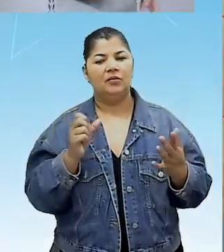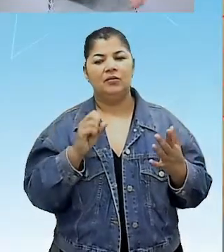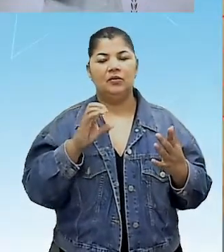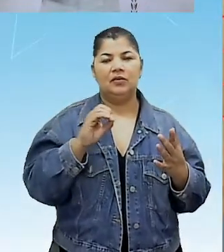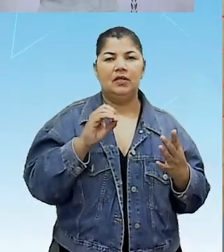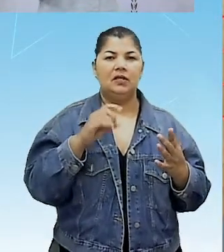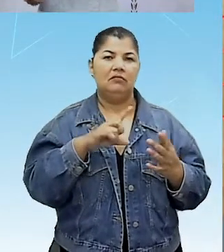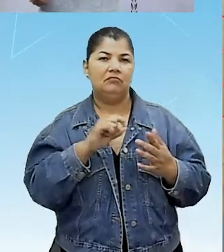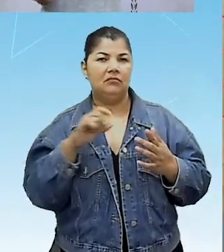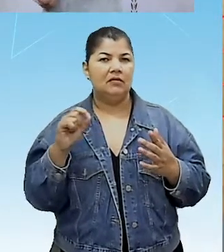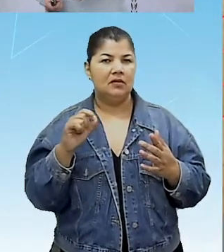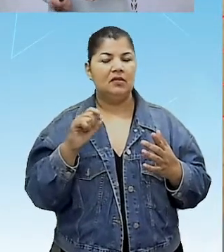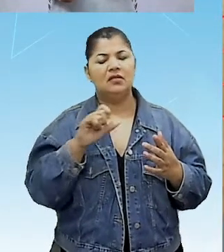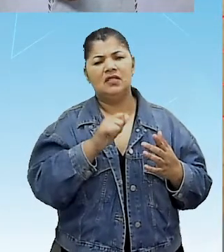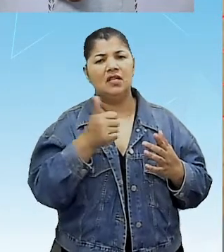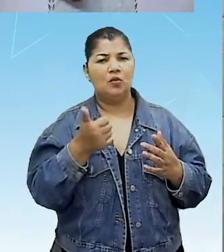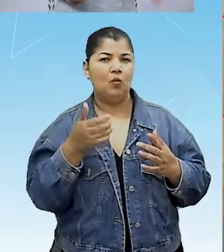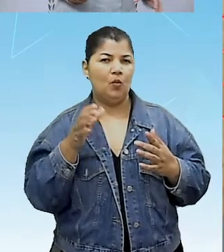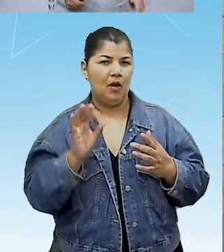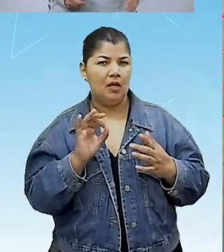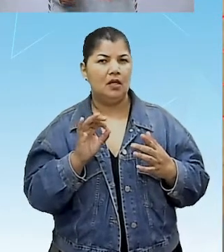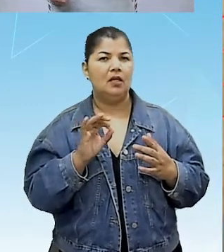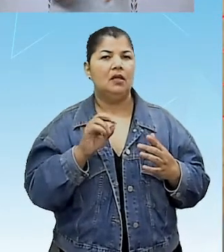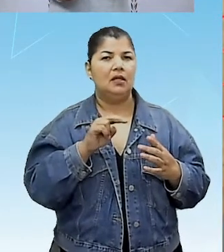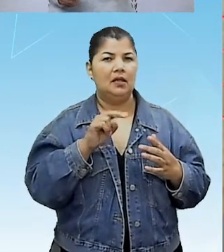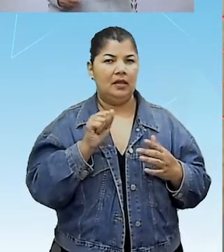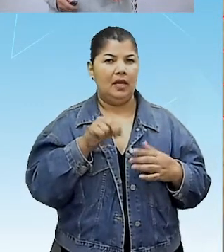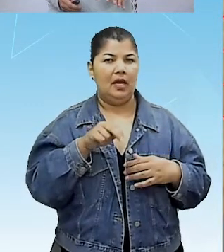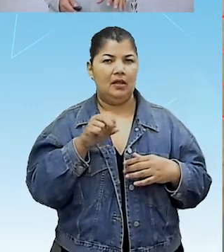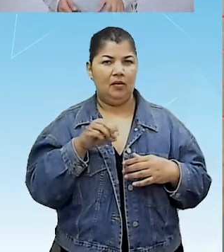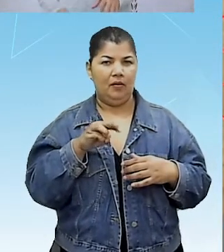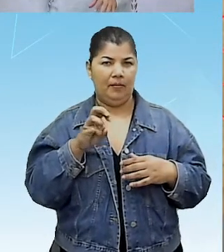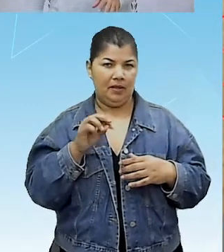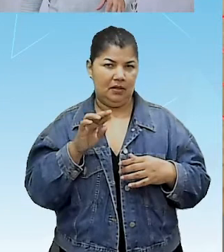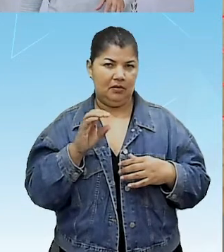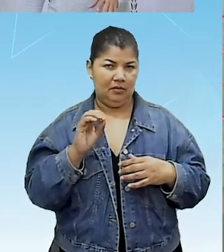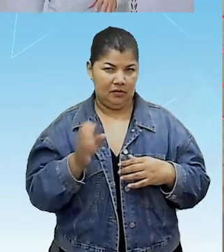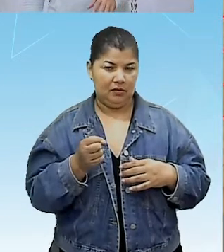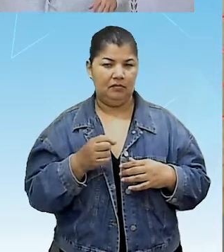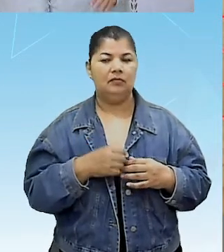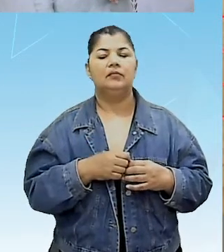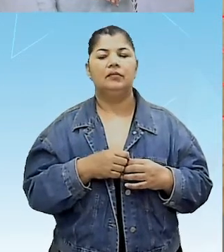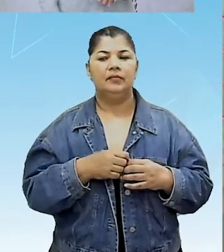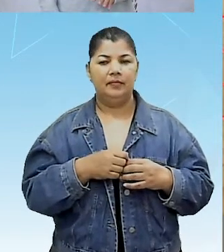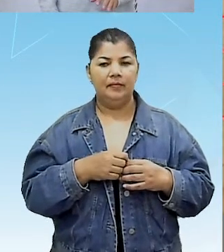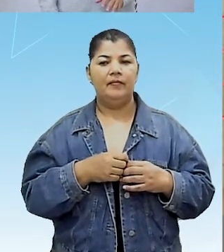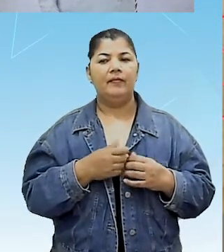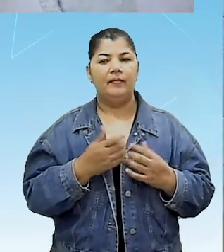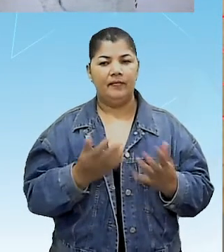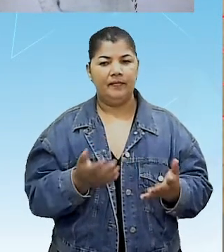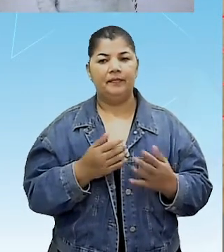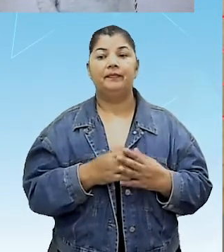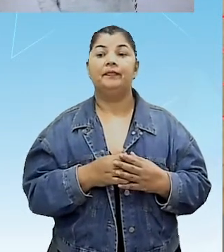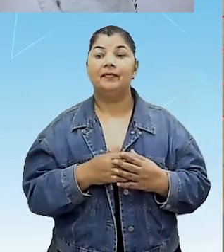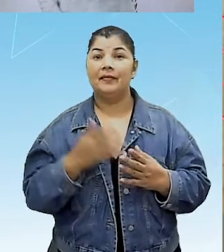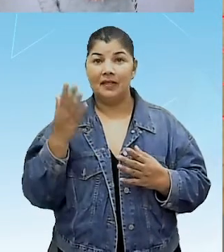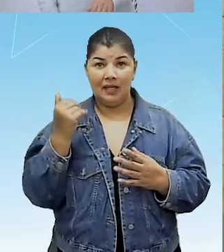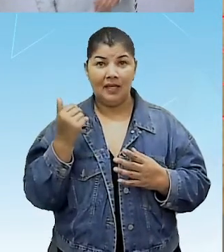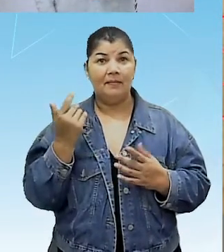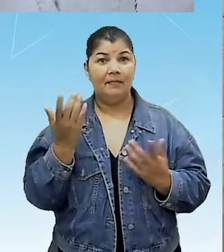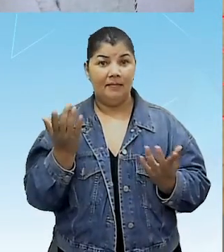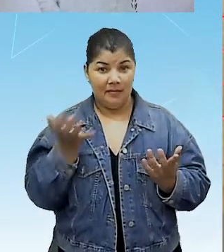a 140 nanômetros. Então, aí a gente está dentro de uma média, tá bom? Só para você entender. Quer saber um pouquinho